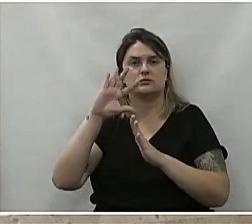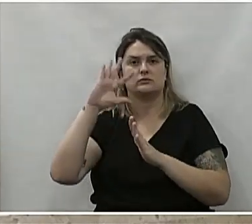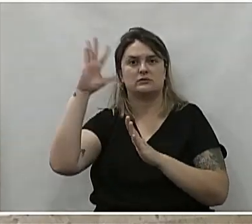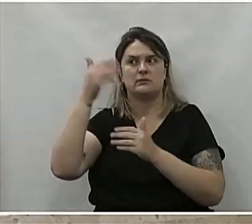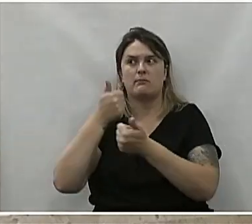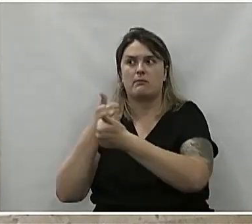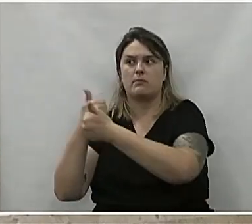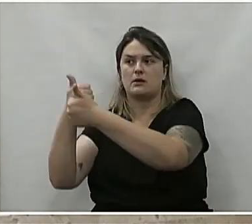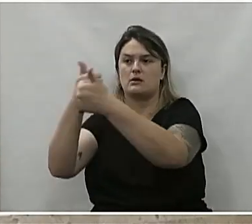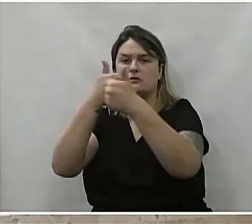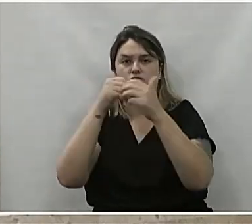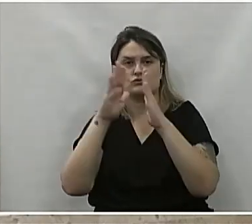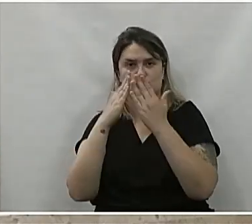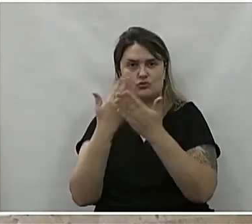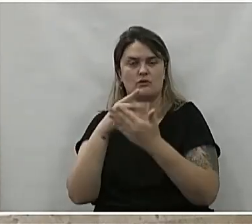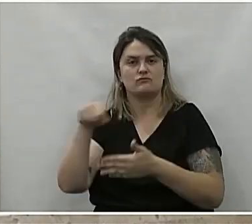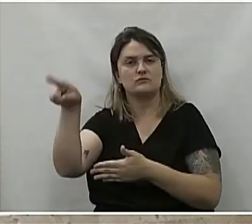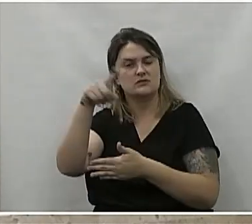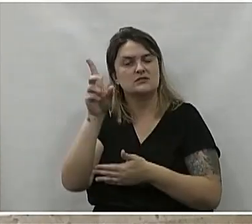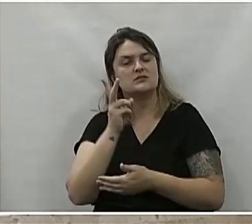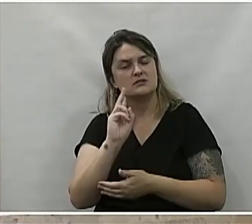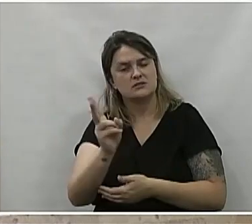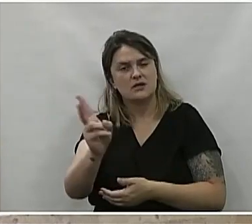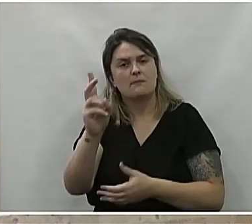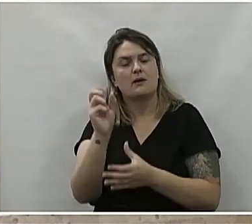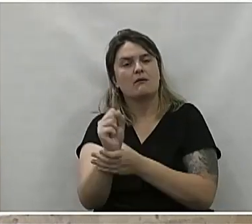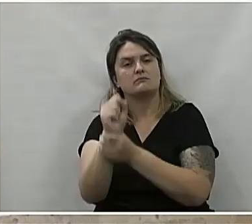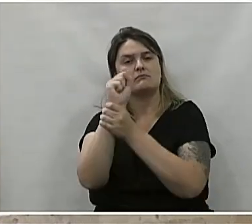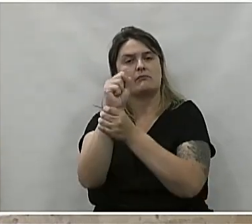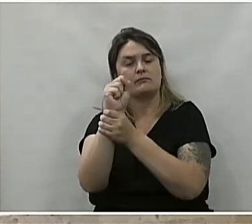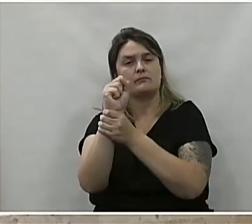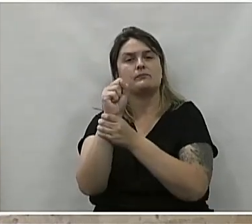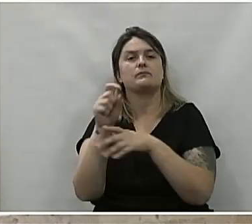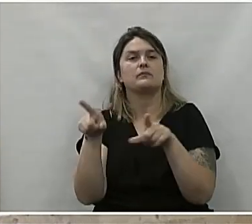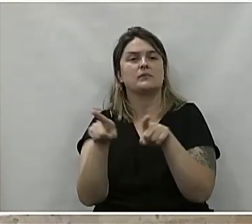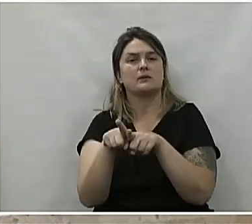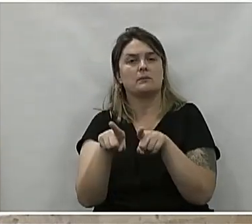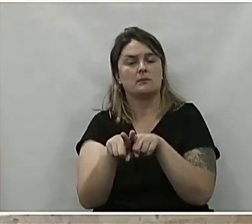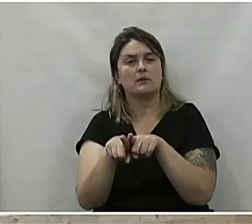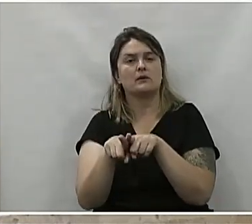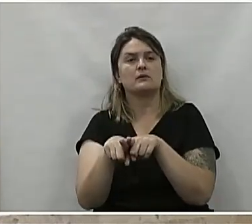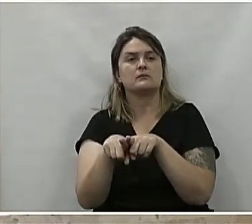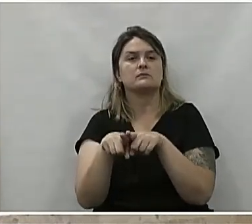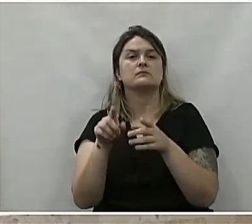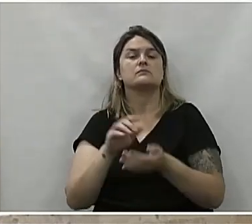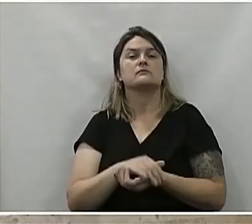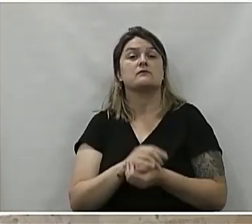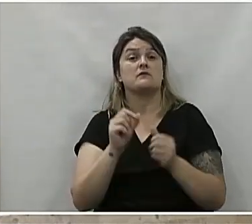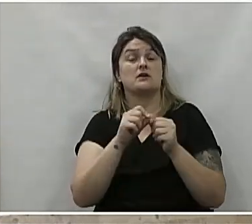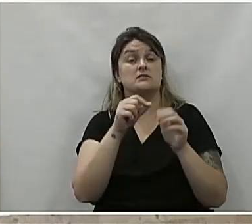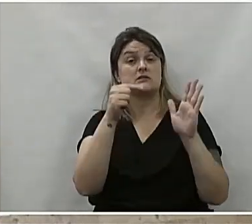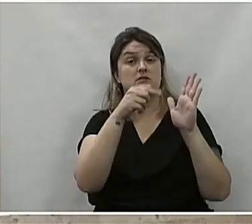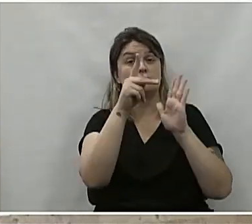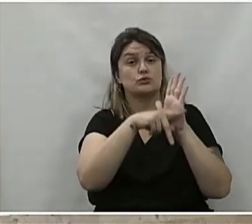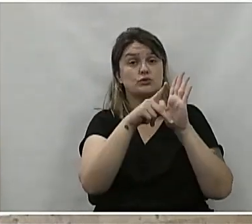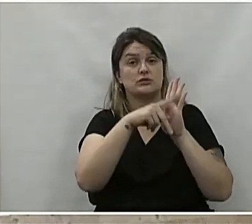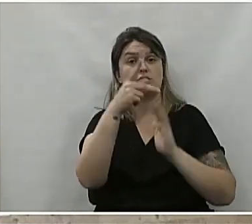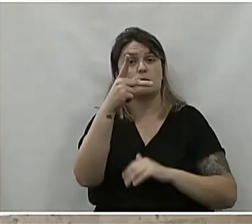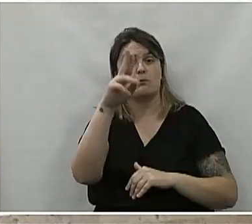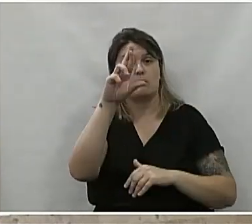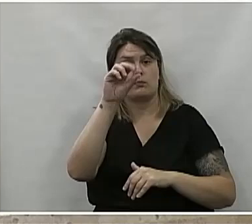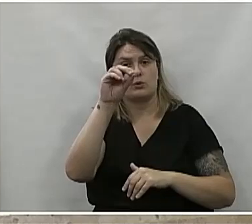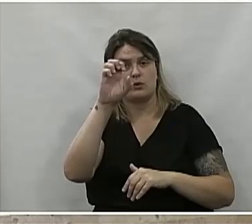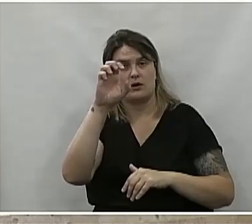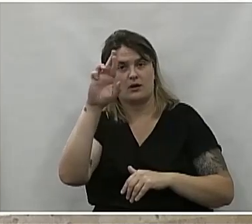seu Redor E vocês Estão lá Sempre Garantindo Essa segurança Bem como O projeto Do PROERD